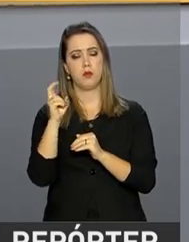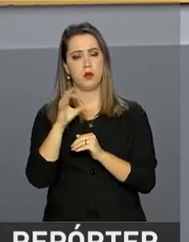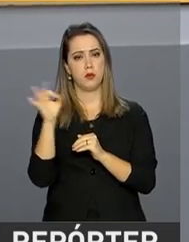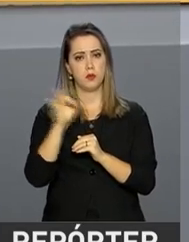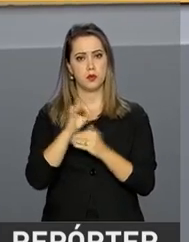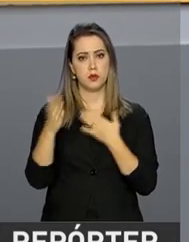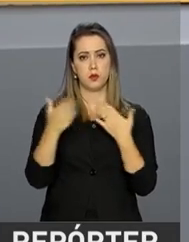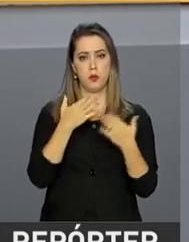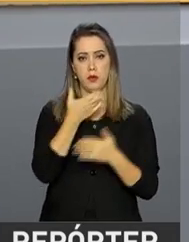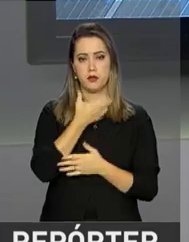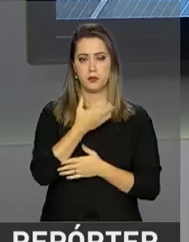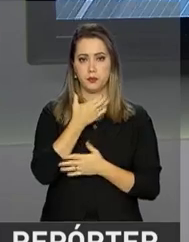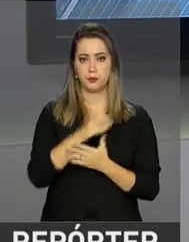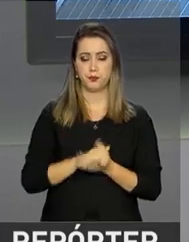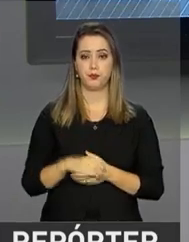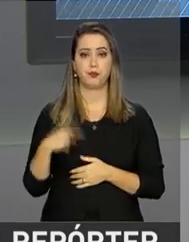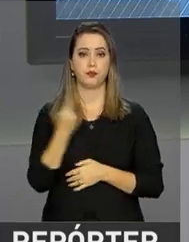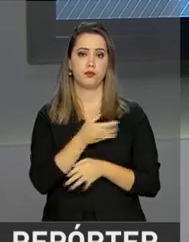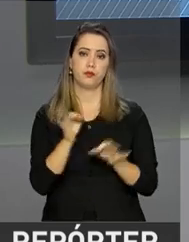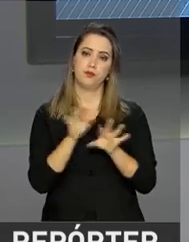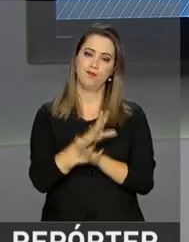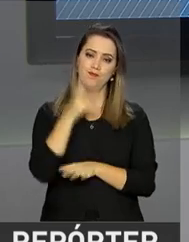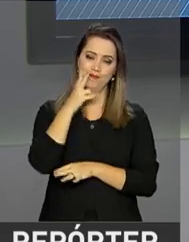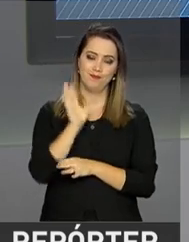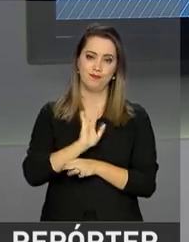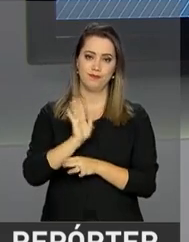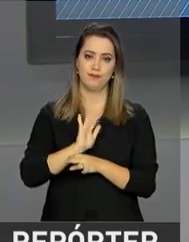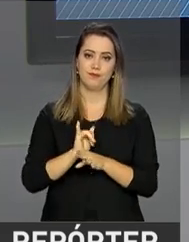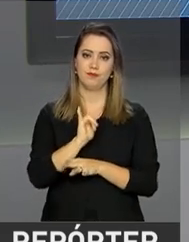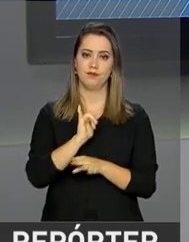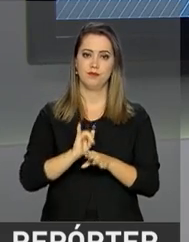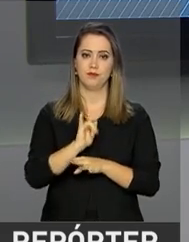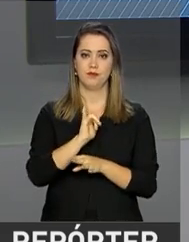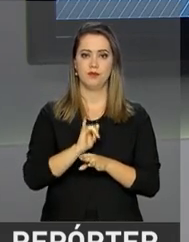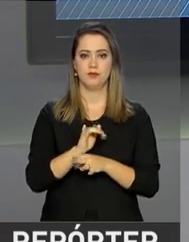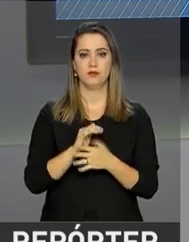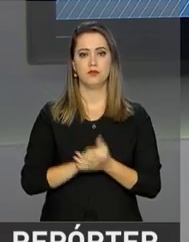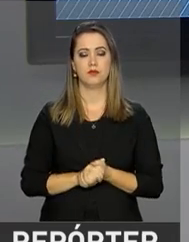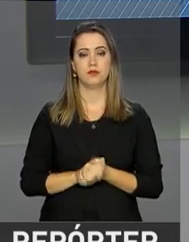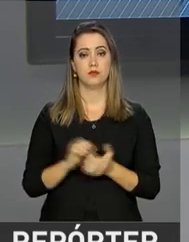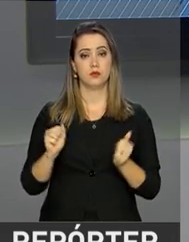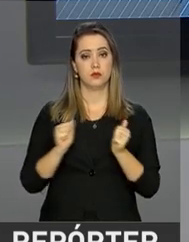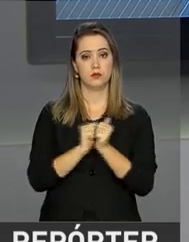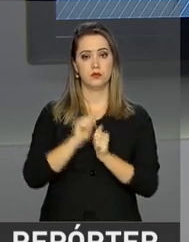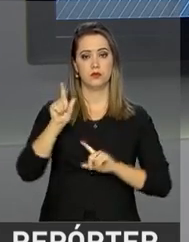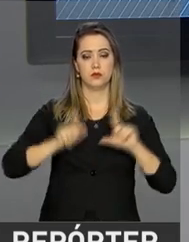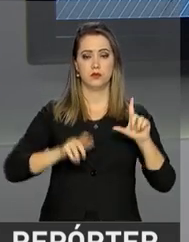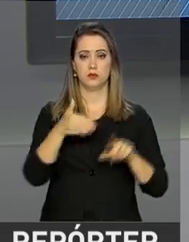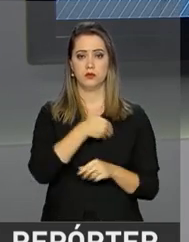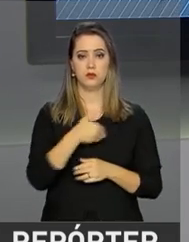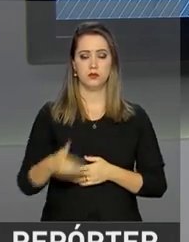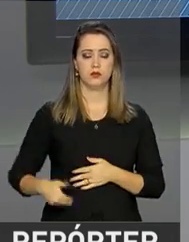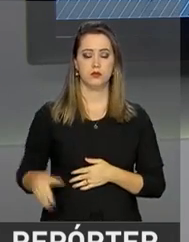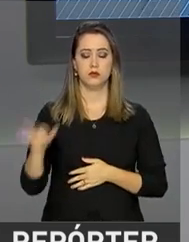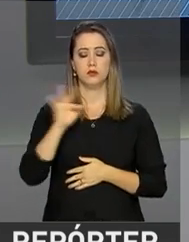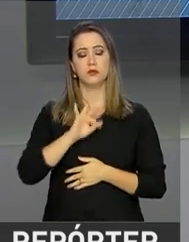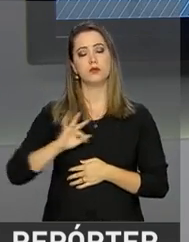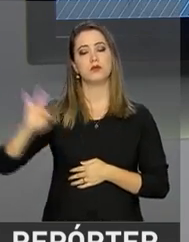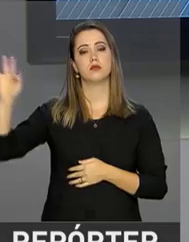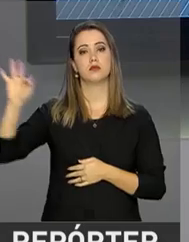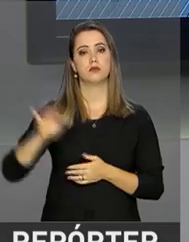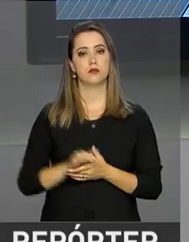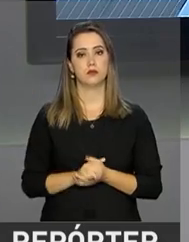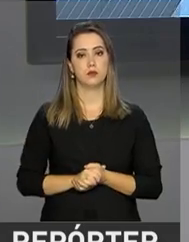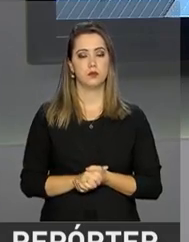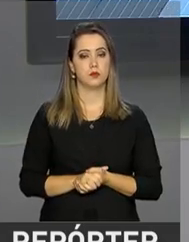2017 e nós ficamos por aqui você pode rever as reportagens no youtube continue com a gente aqui na nbr a tv